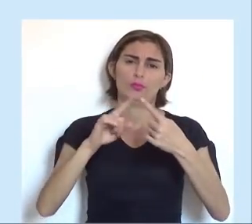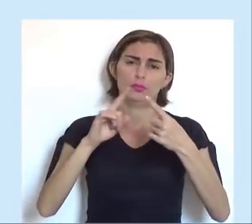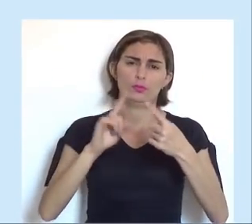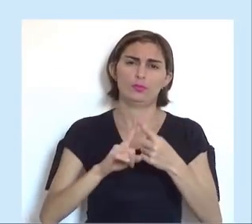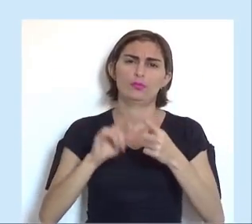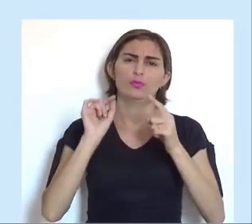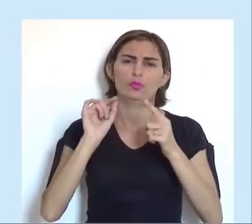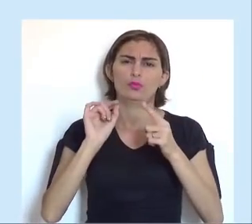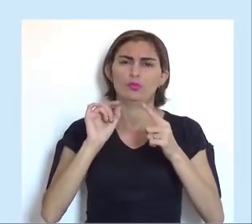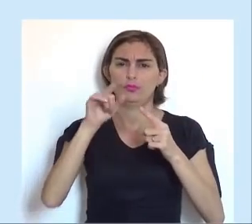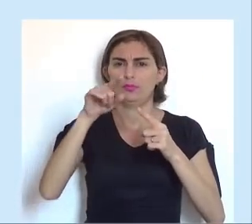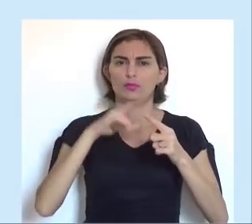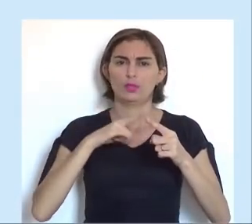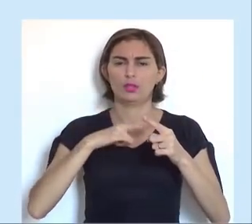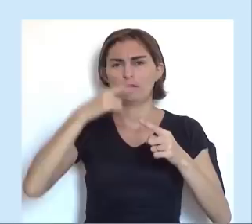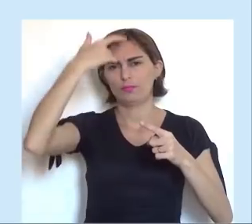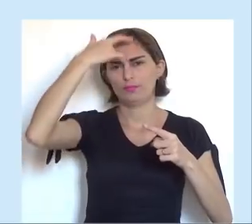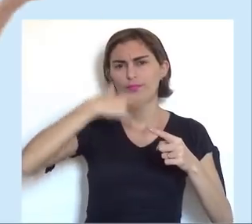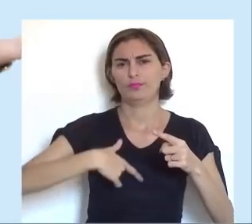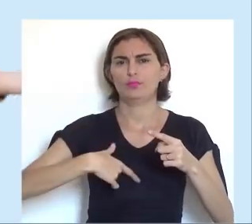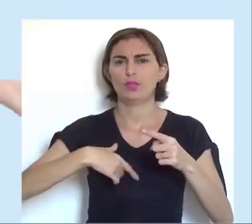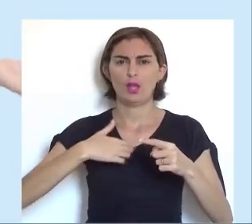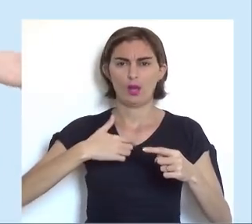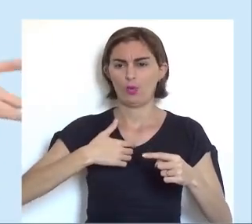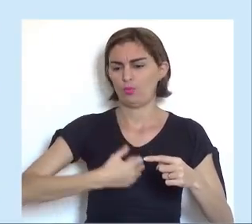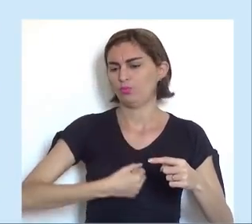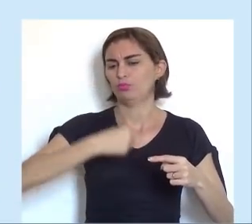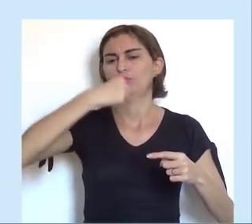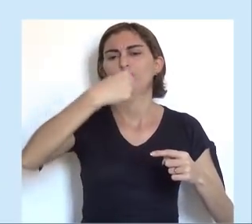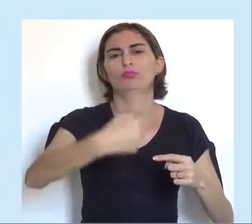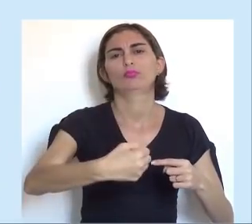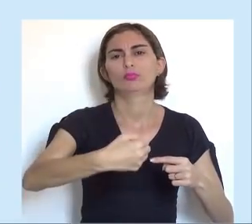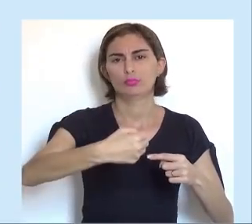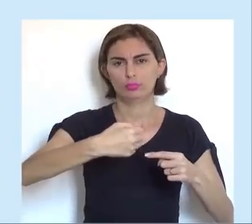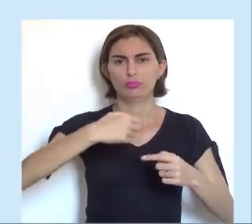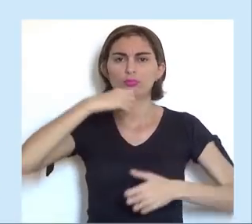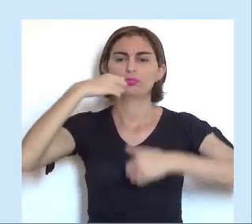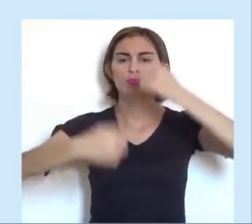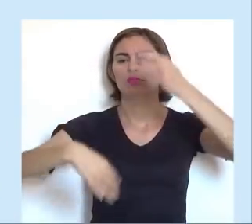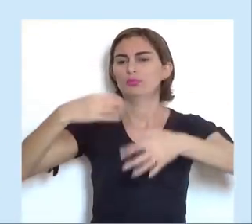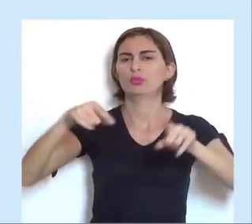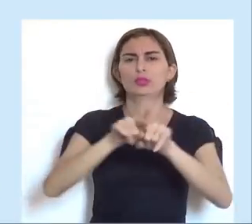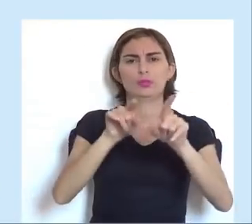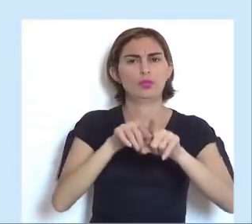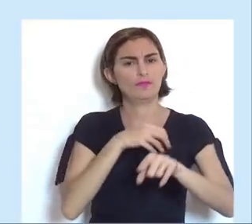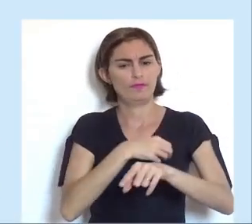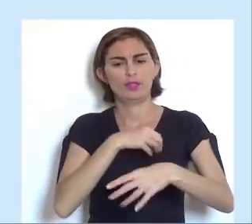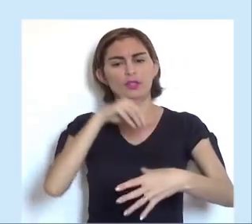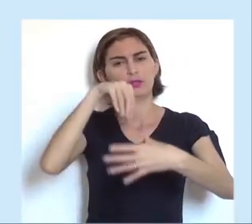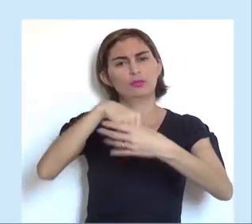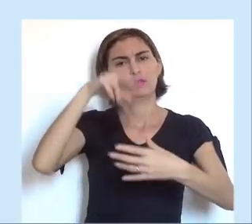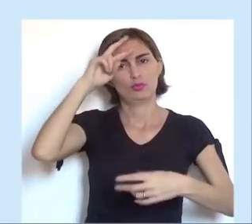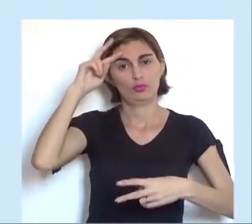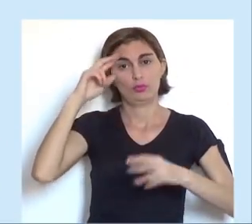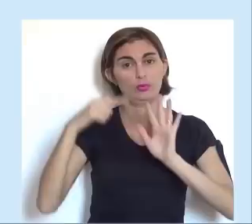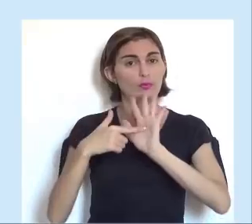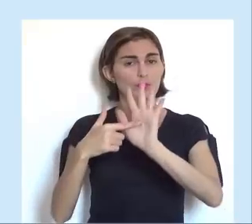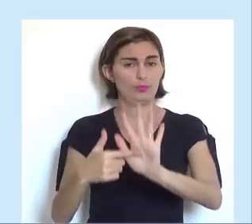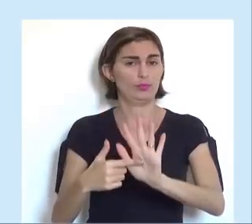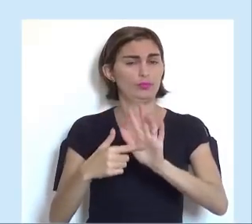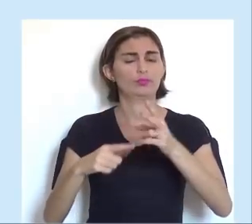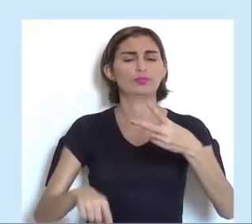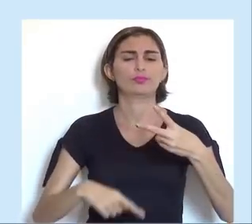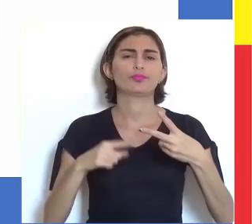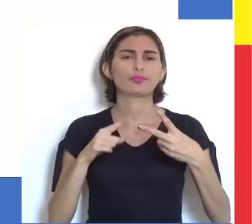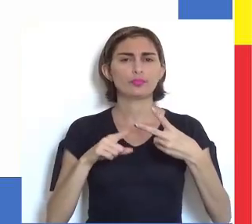A primeira delas é você ser um personagem da história, ou seja, você ser o narrador personagem. Vai aparecer para vocês os